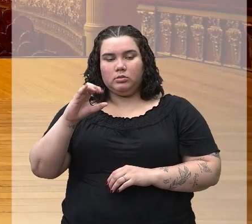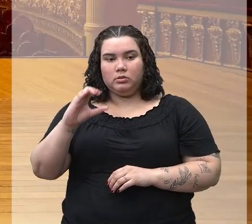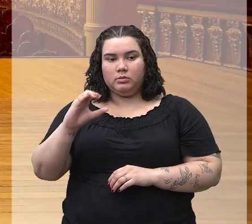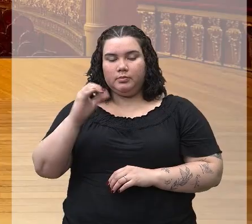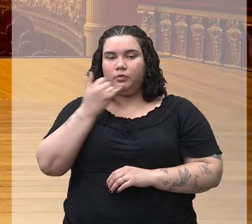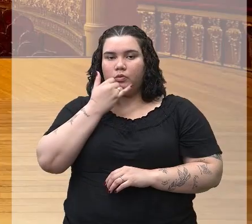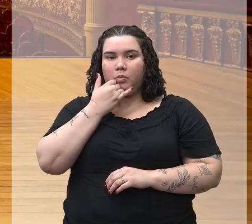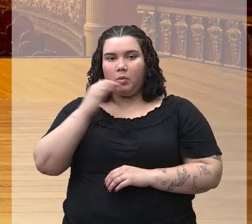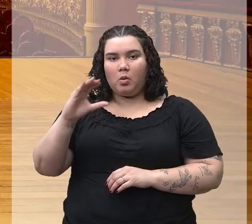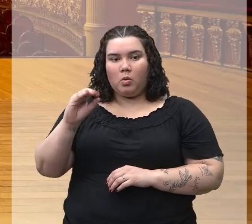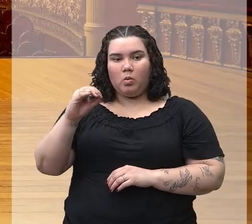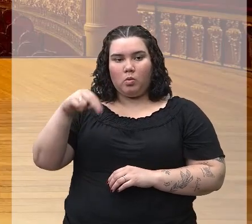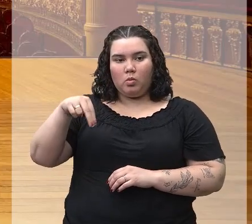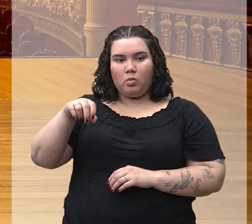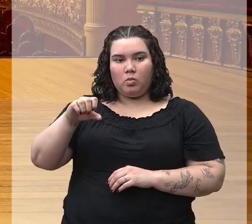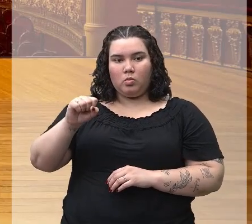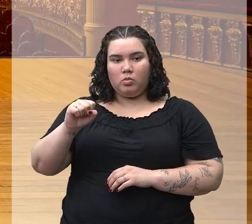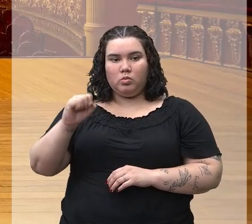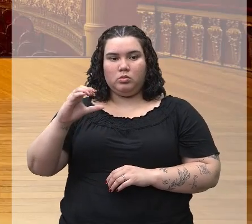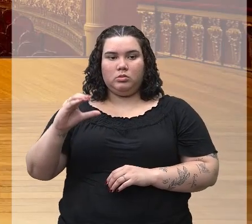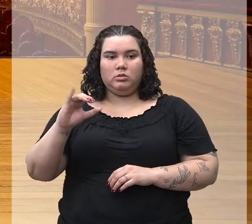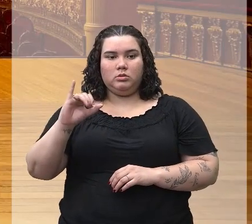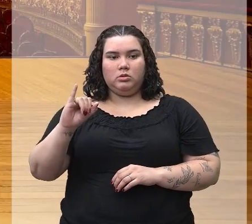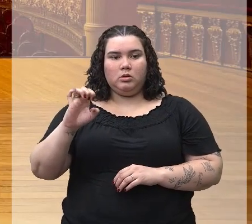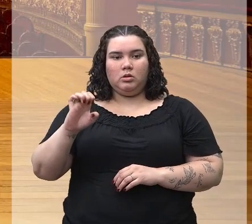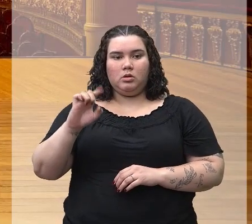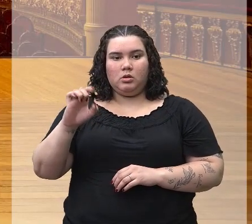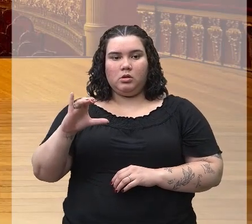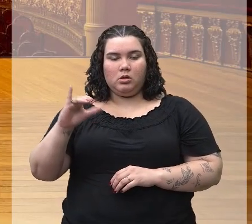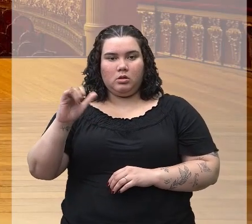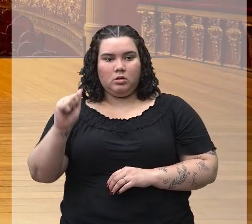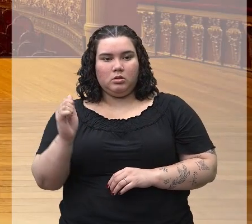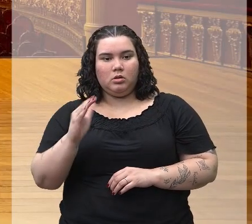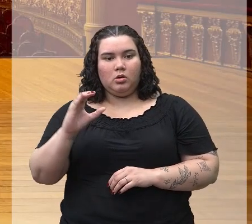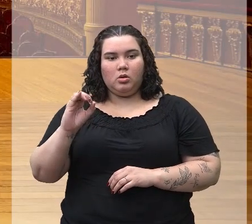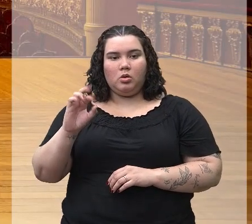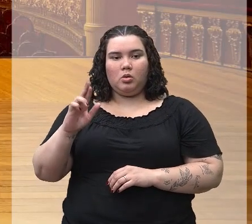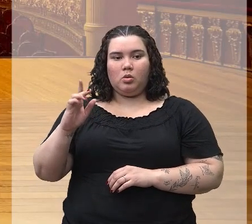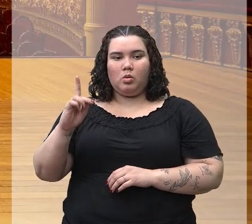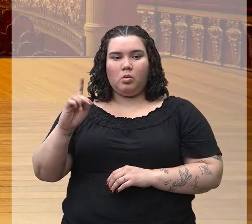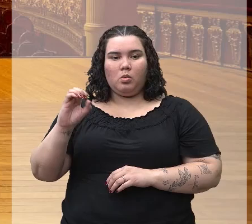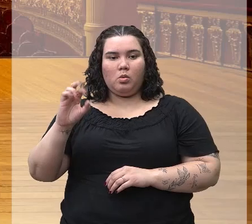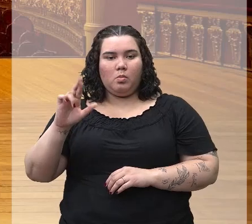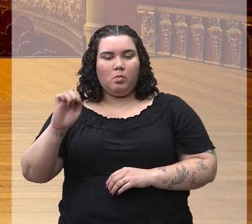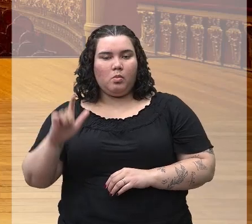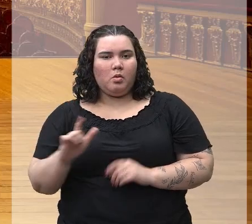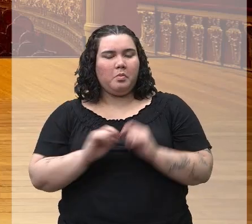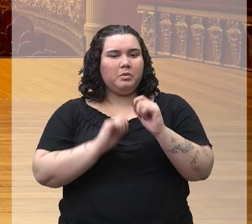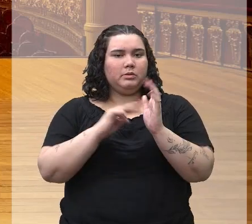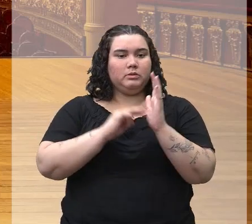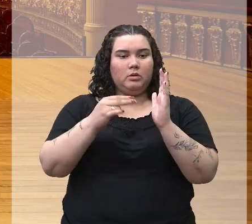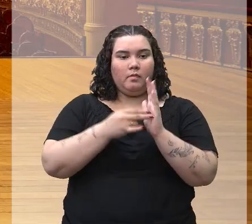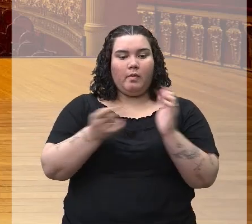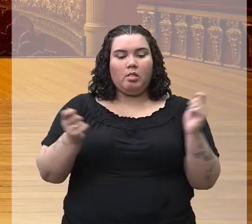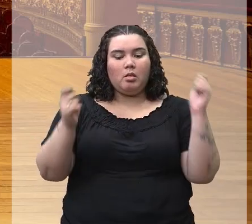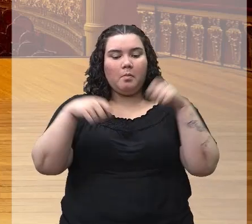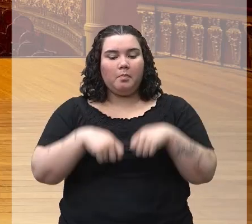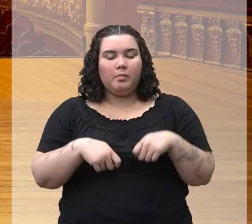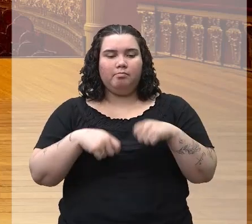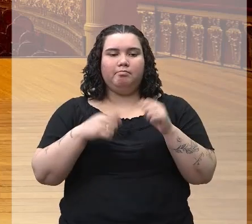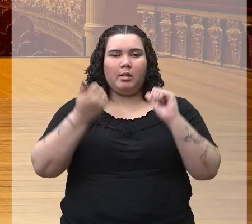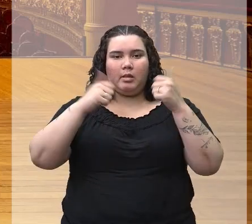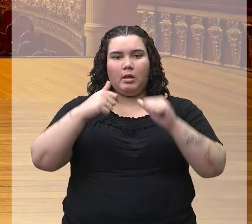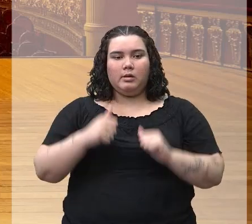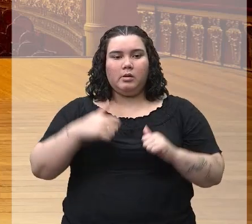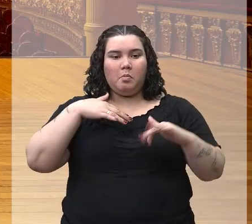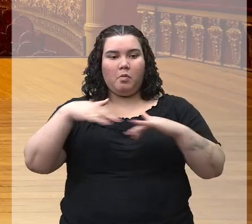corporal e o teatro. Olha só, a consciência corporal irá explorar as possibilidades de movimento,